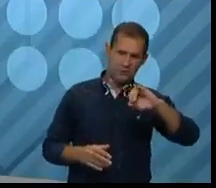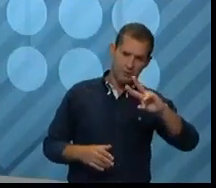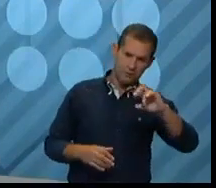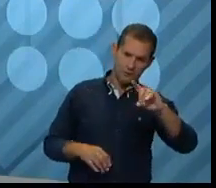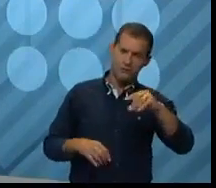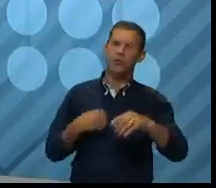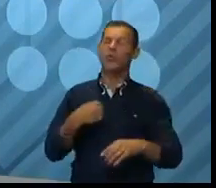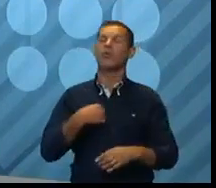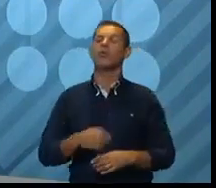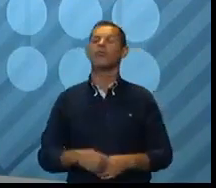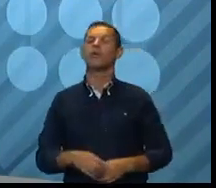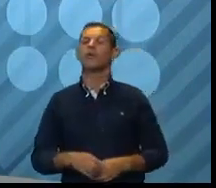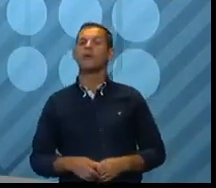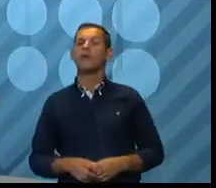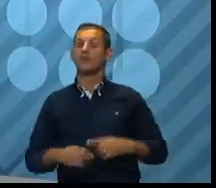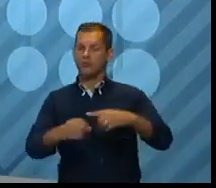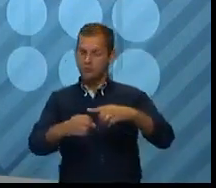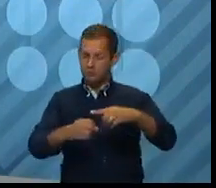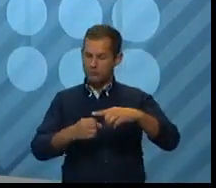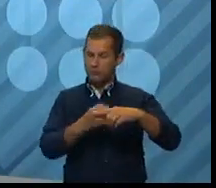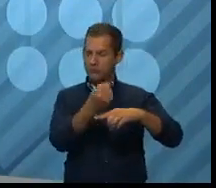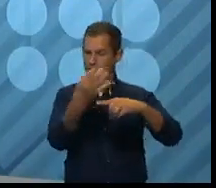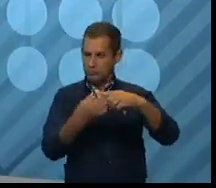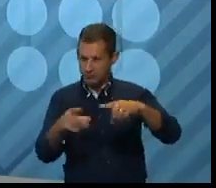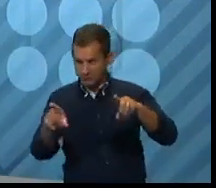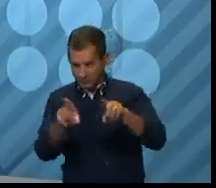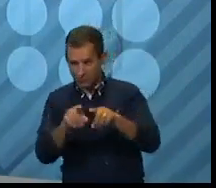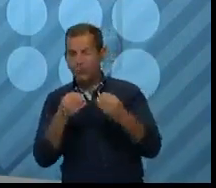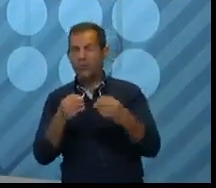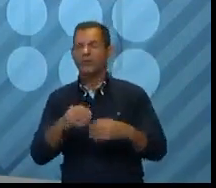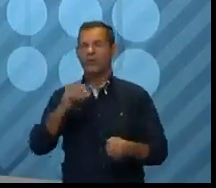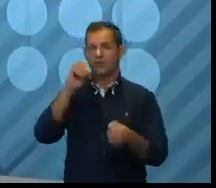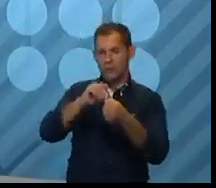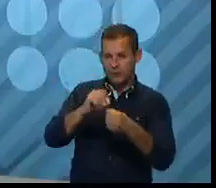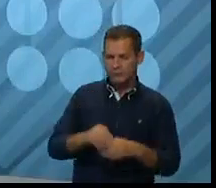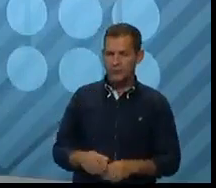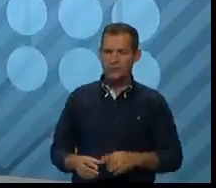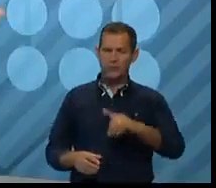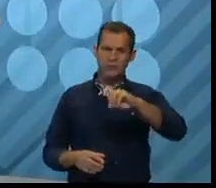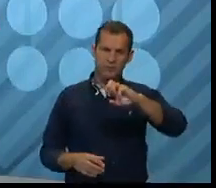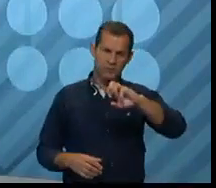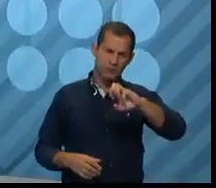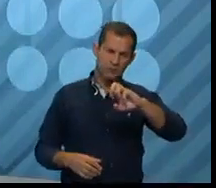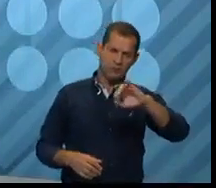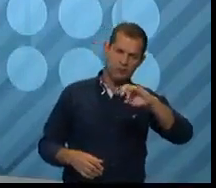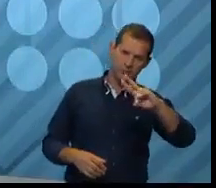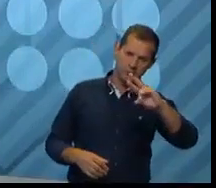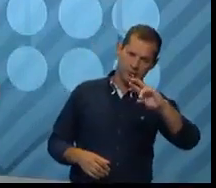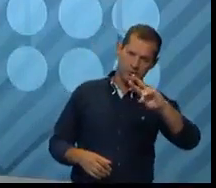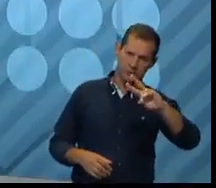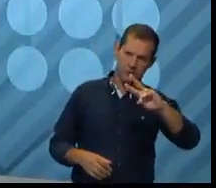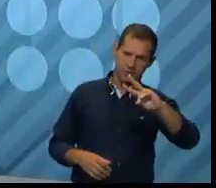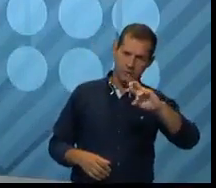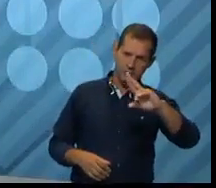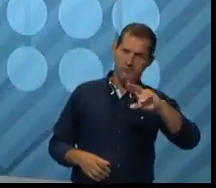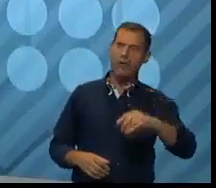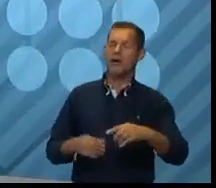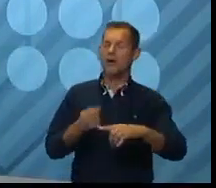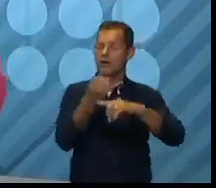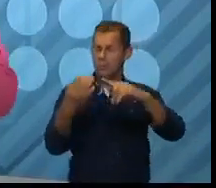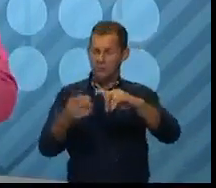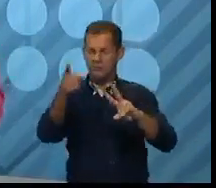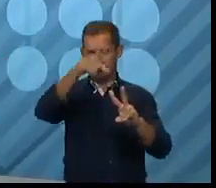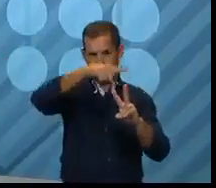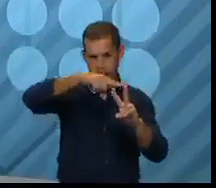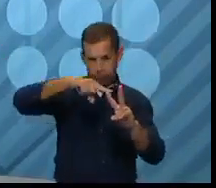que eu derivo uma potência, como que eu faço para derivar quando eu tenho uma função que está em raiz, por exemplo, como